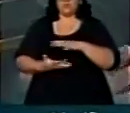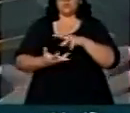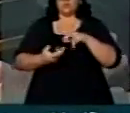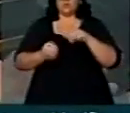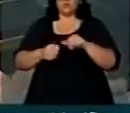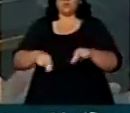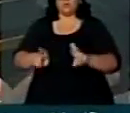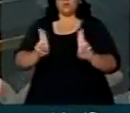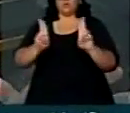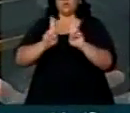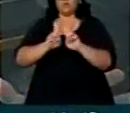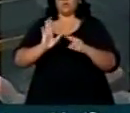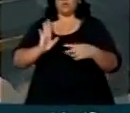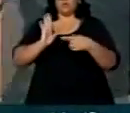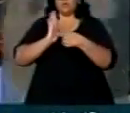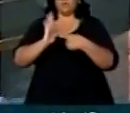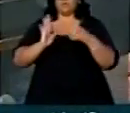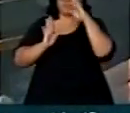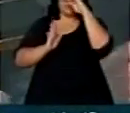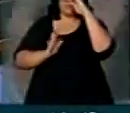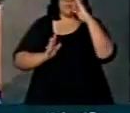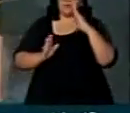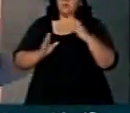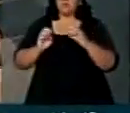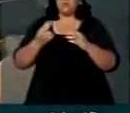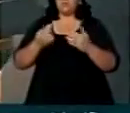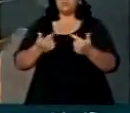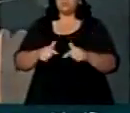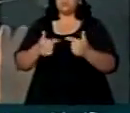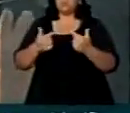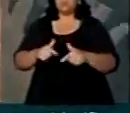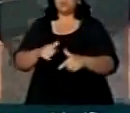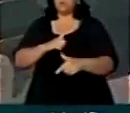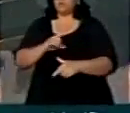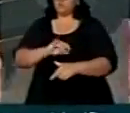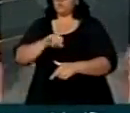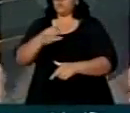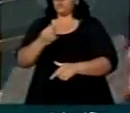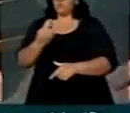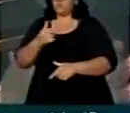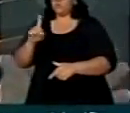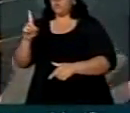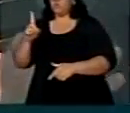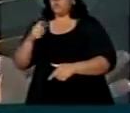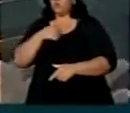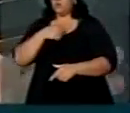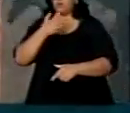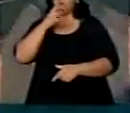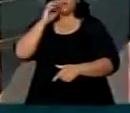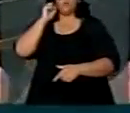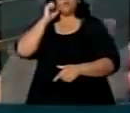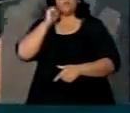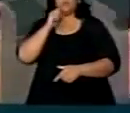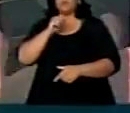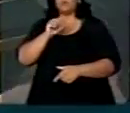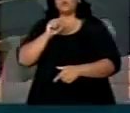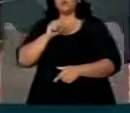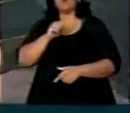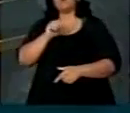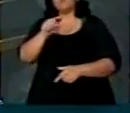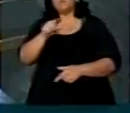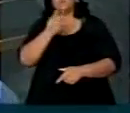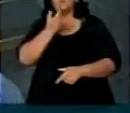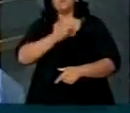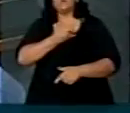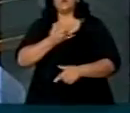mais o primeiro objetivo, nós temos chance, nós não temos chance. Eu queria ouvir do ministro das Relações Exteriores do Brasil alguma